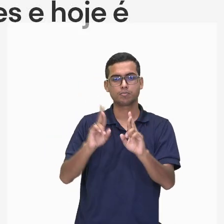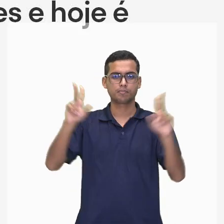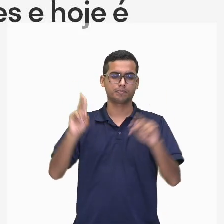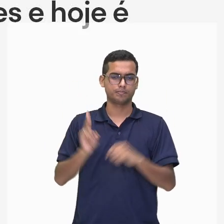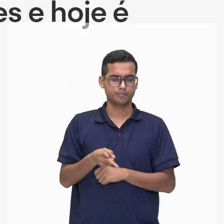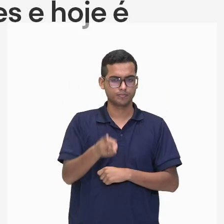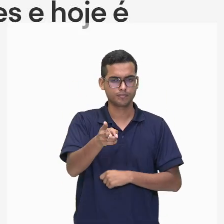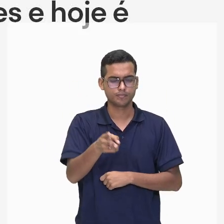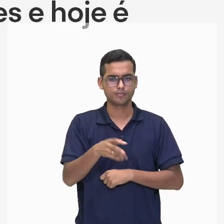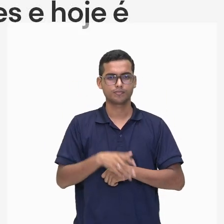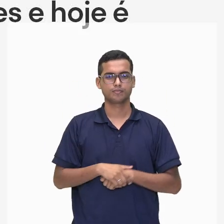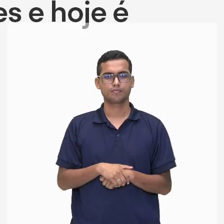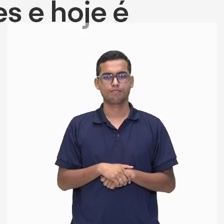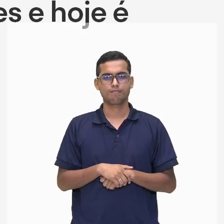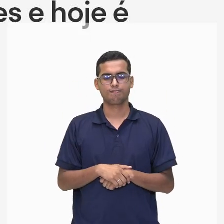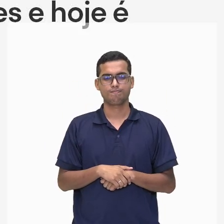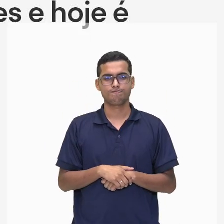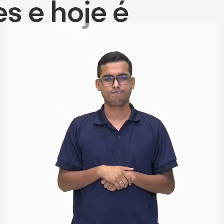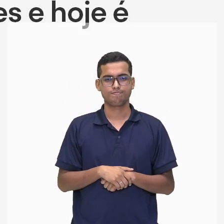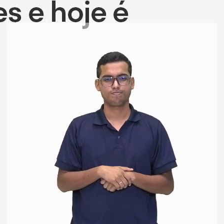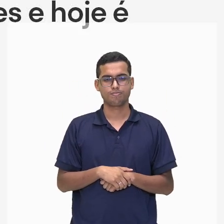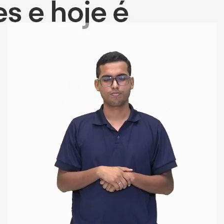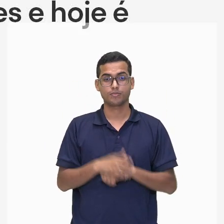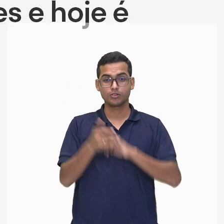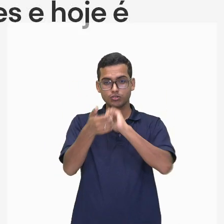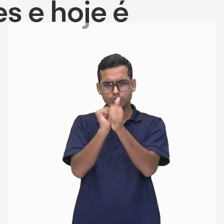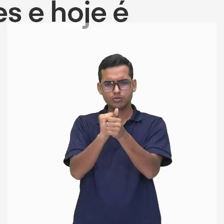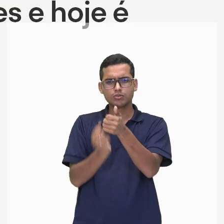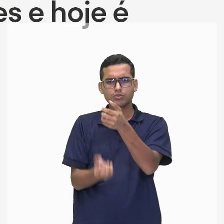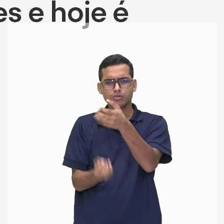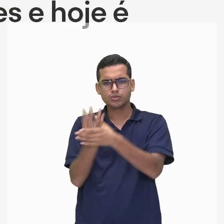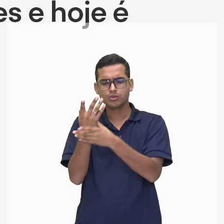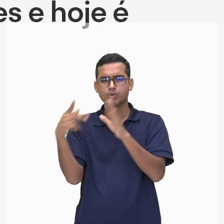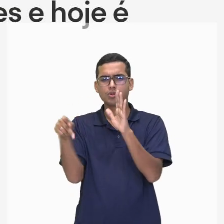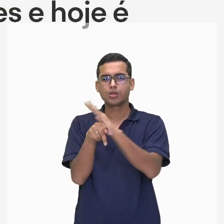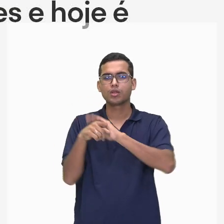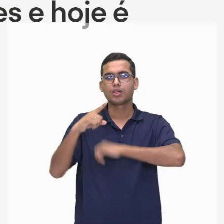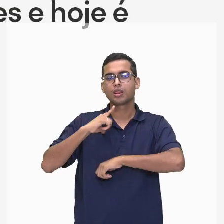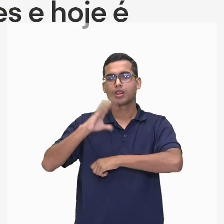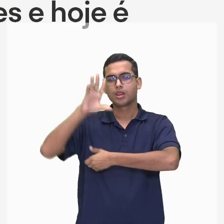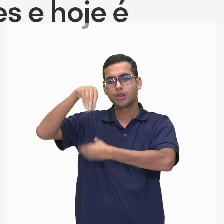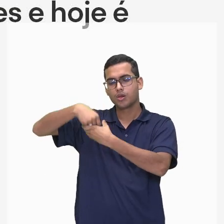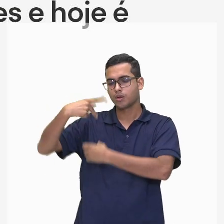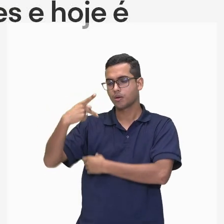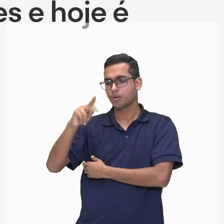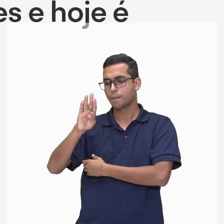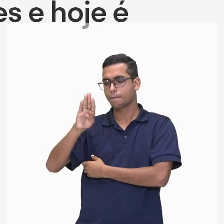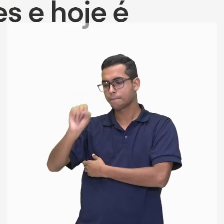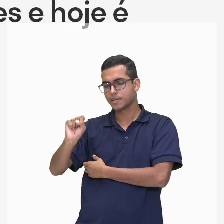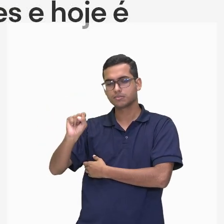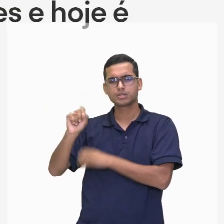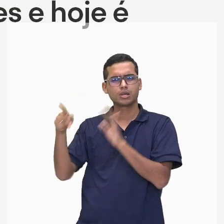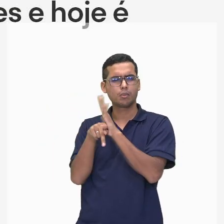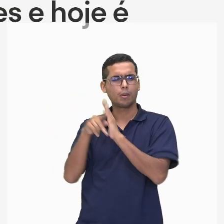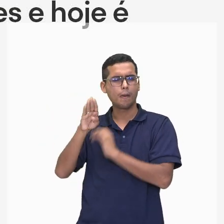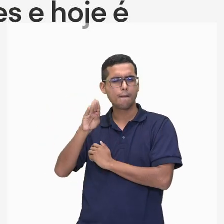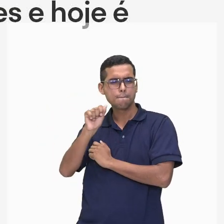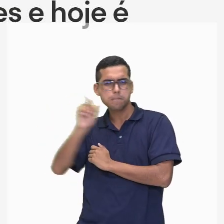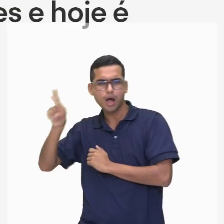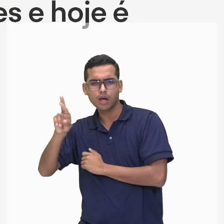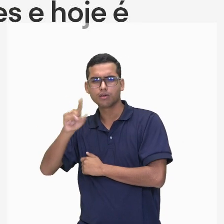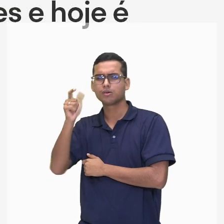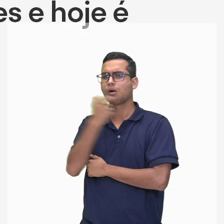diferentes. Esse esporte originou-se como passatempo nos pubs ingleses e hoje é praticado como